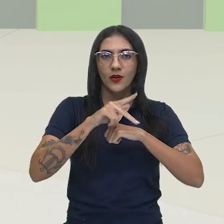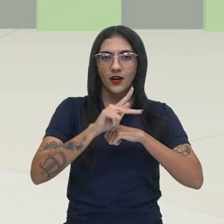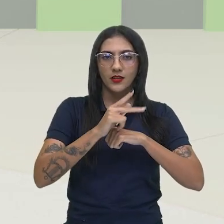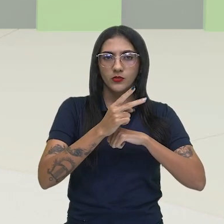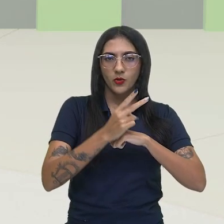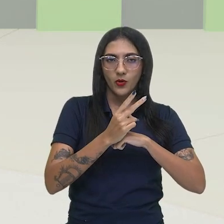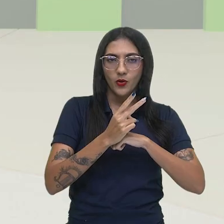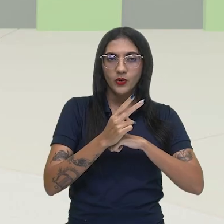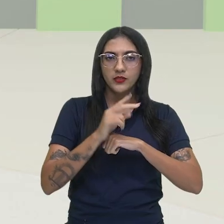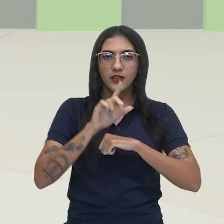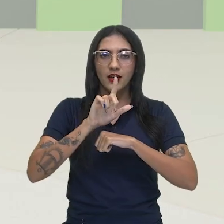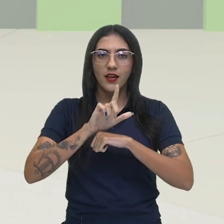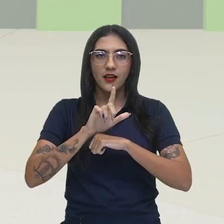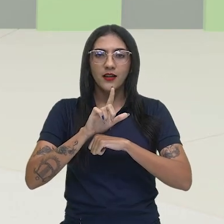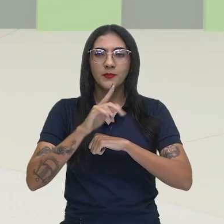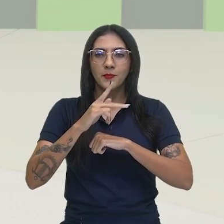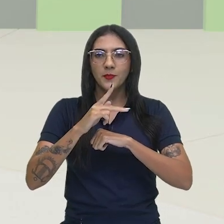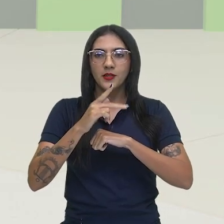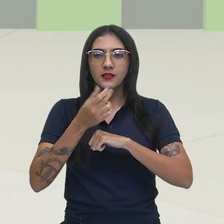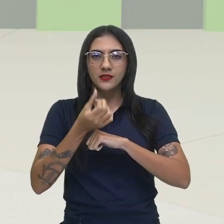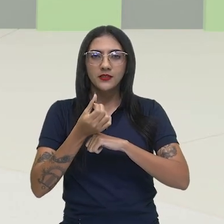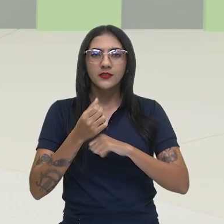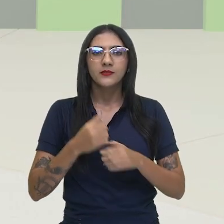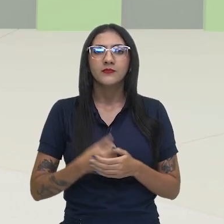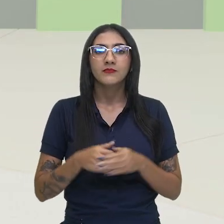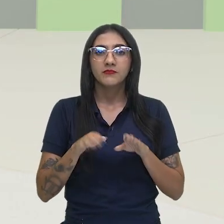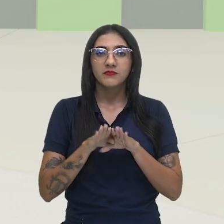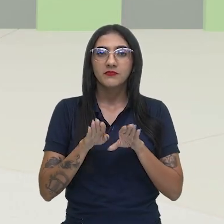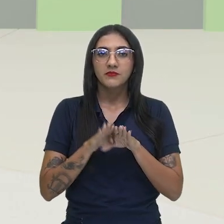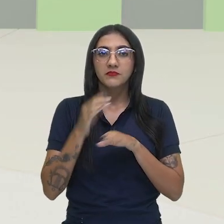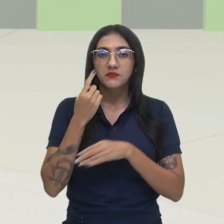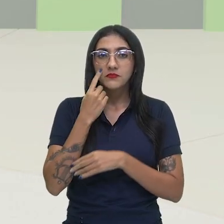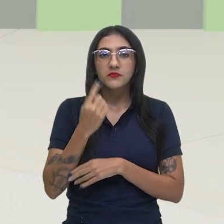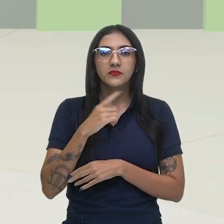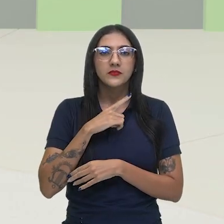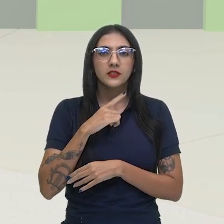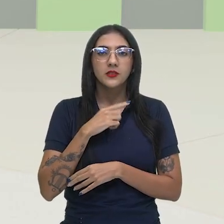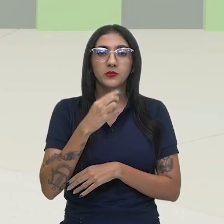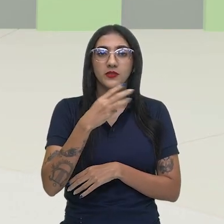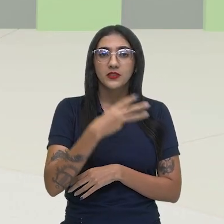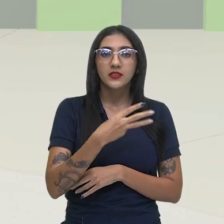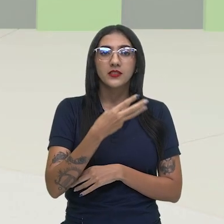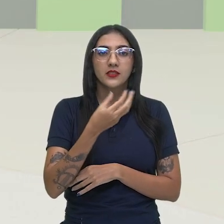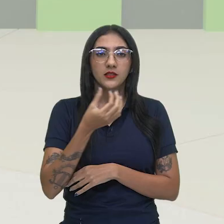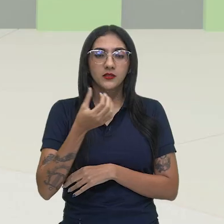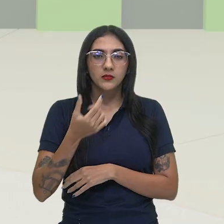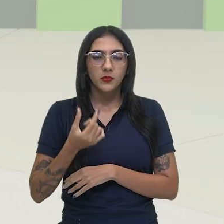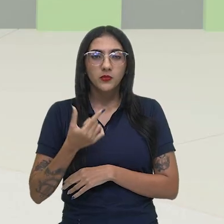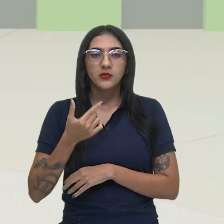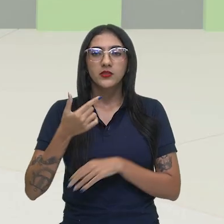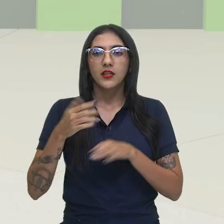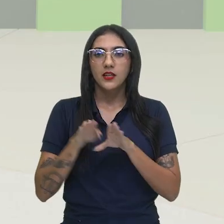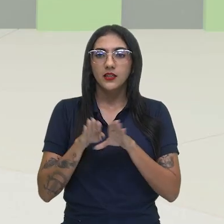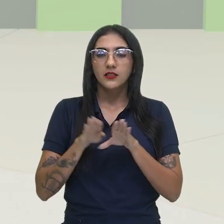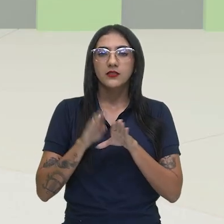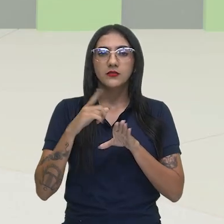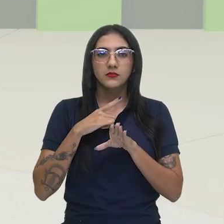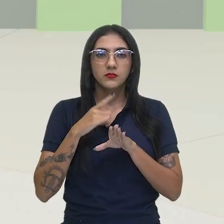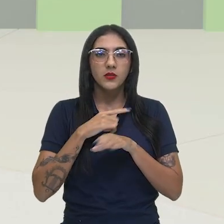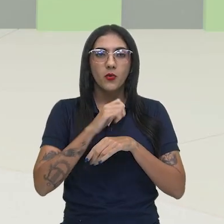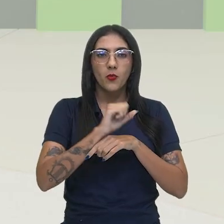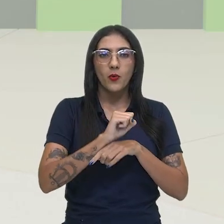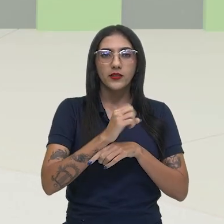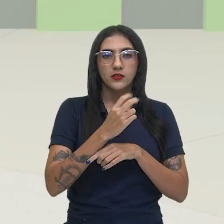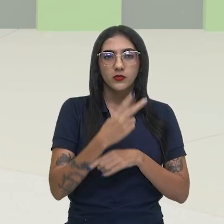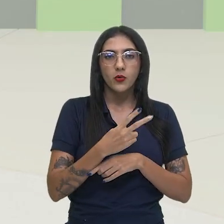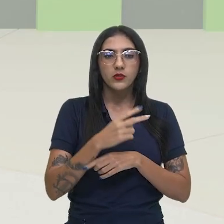subnível P. Mostrei para vocês o de 32, que tinha o S, o P, o D e o F. O S comporta 2